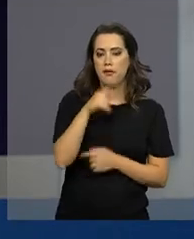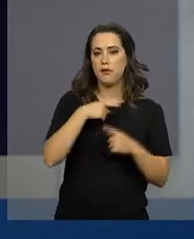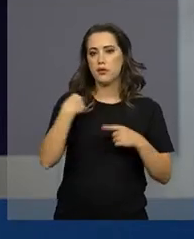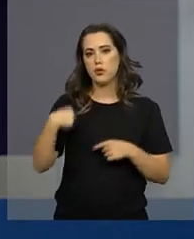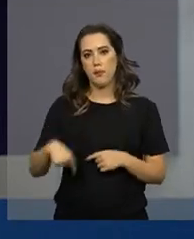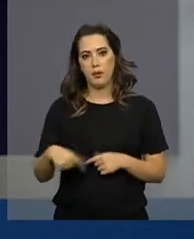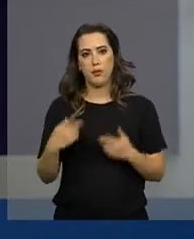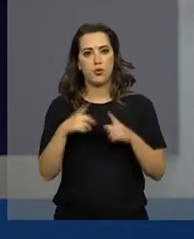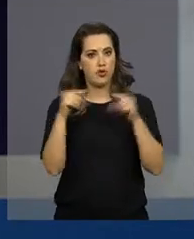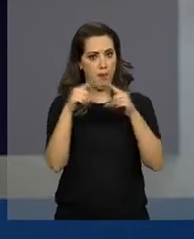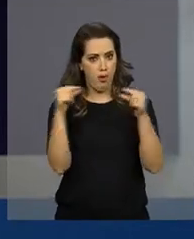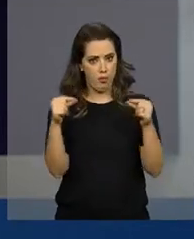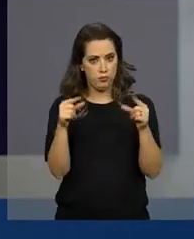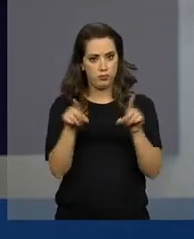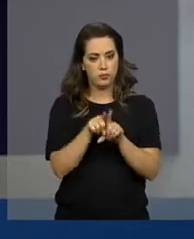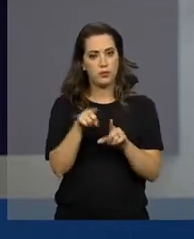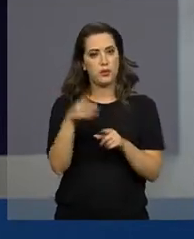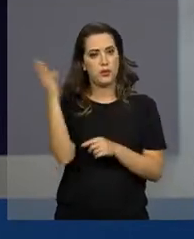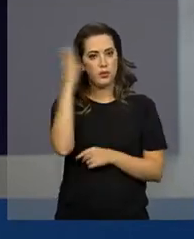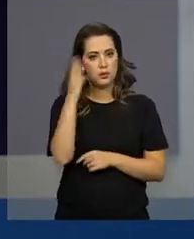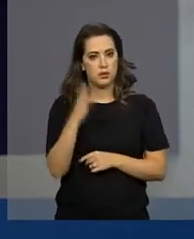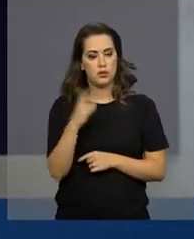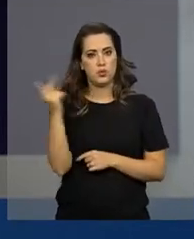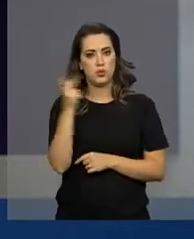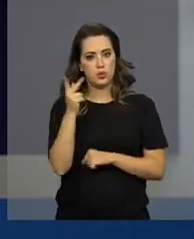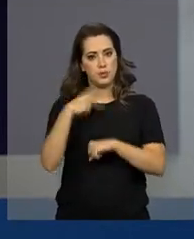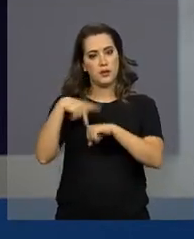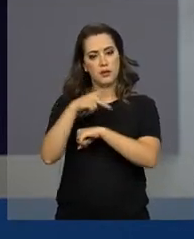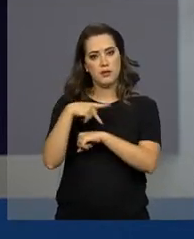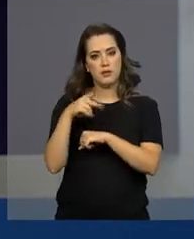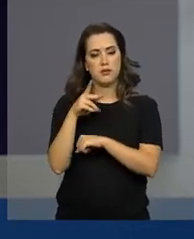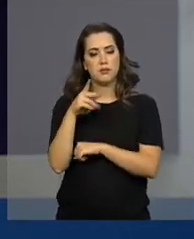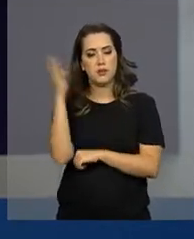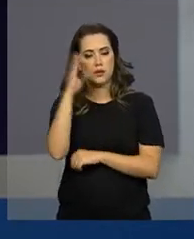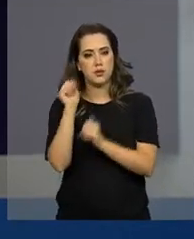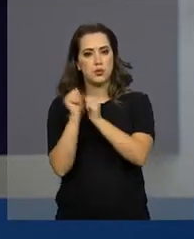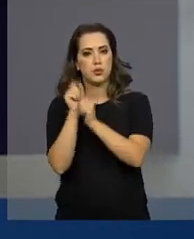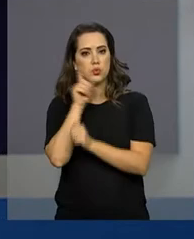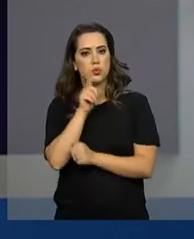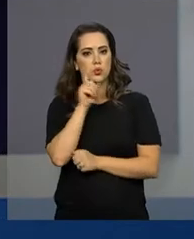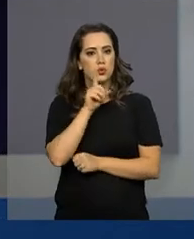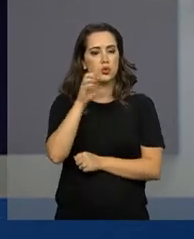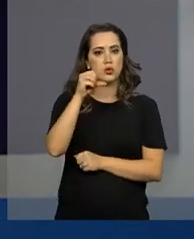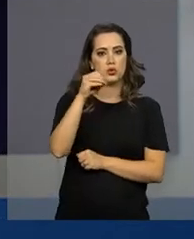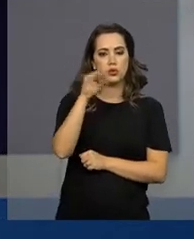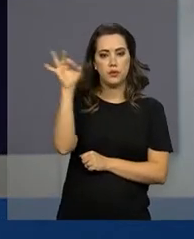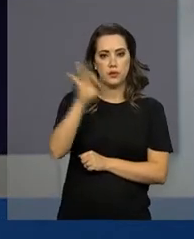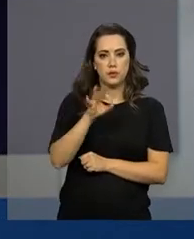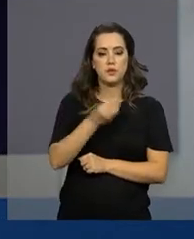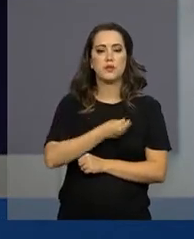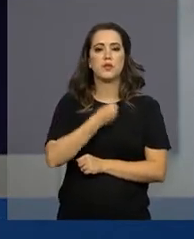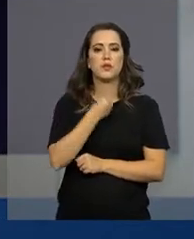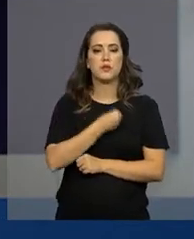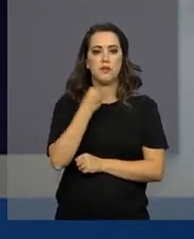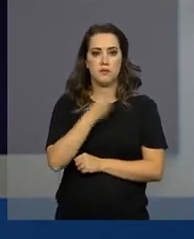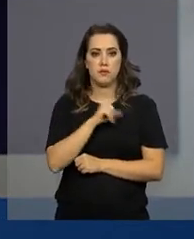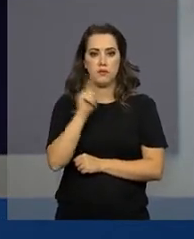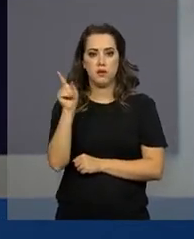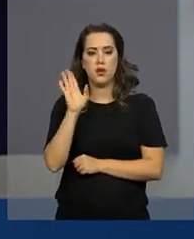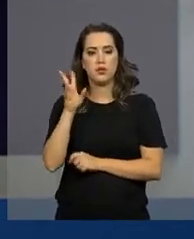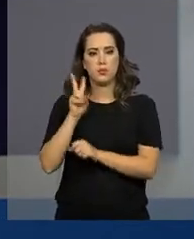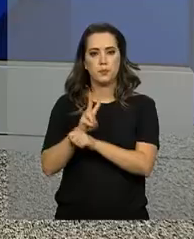Com esta parceria entre Brasil e Estados Unidos, mais de 90% dos trabalhadores brasileiros que vivem no exterior já estão